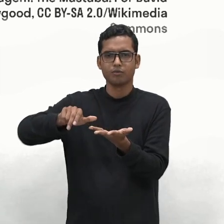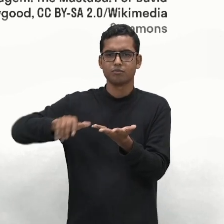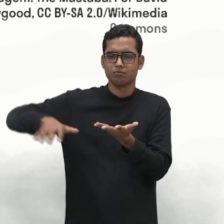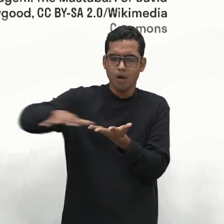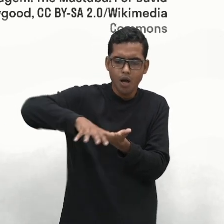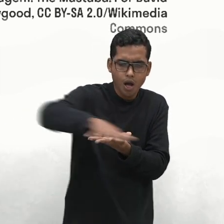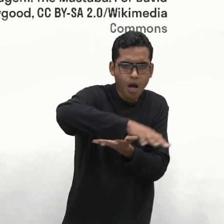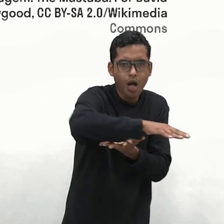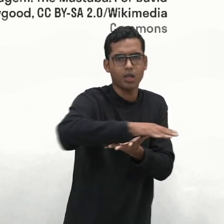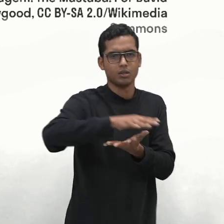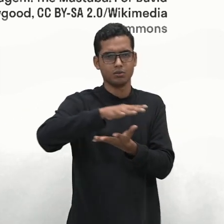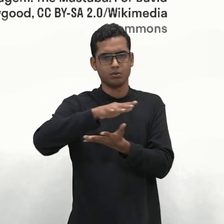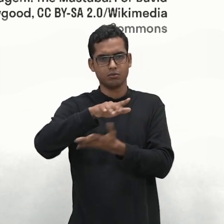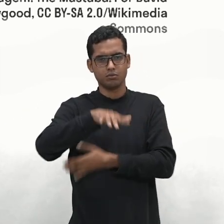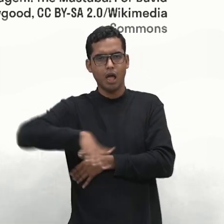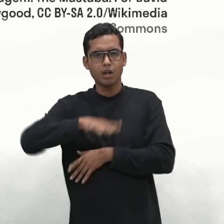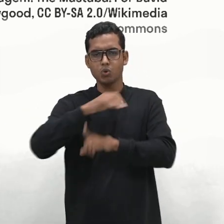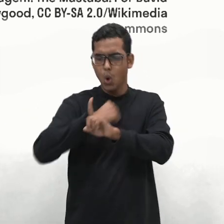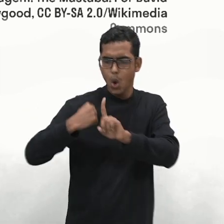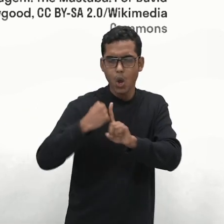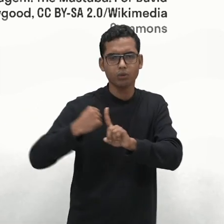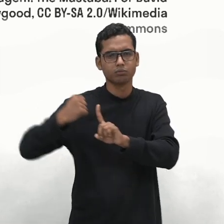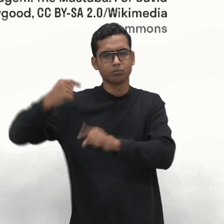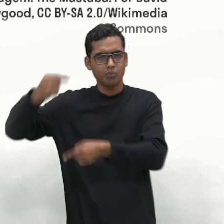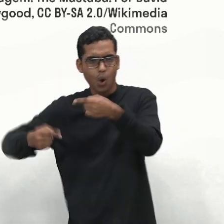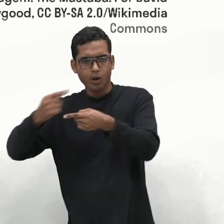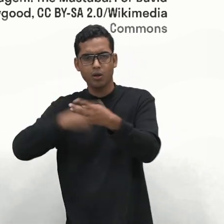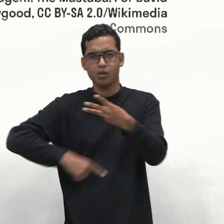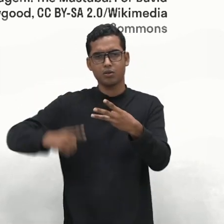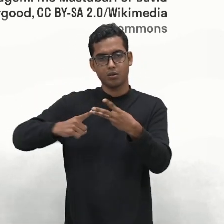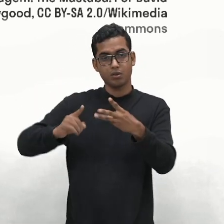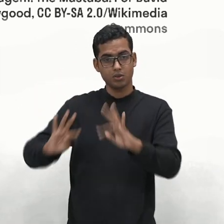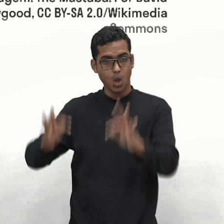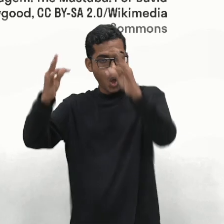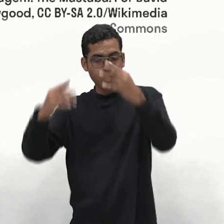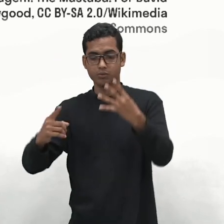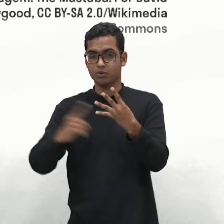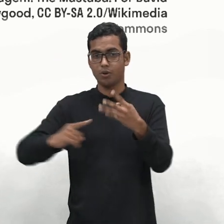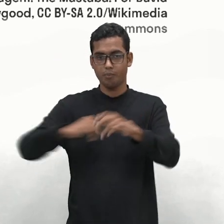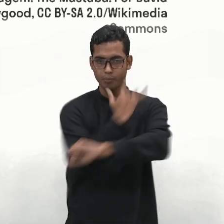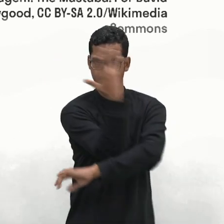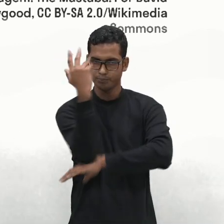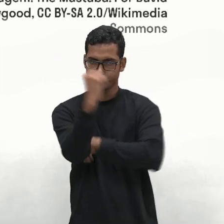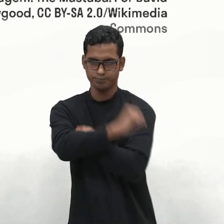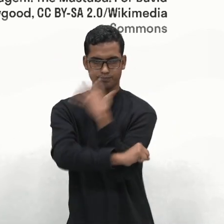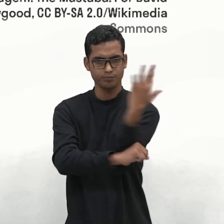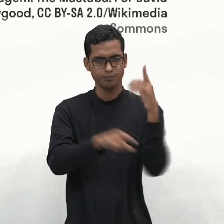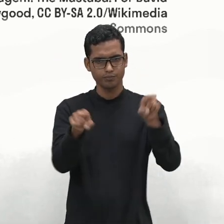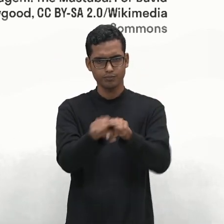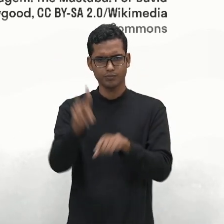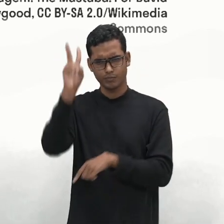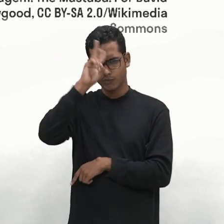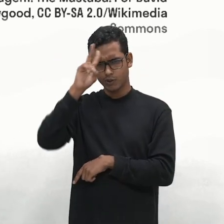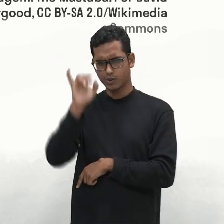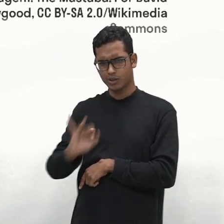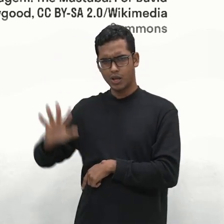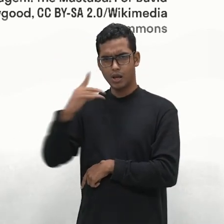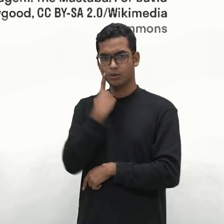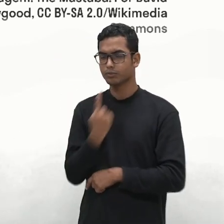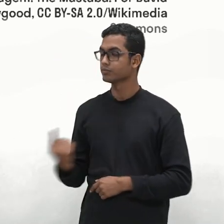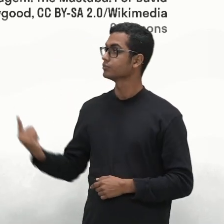e tecnológicas, e não a questão ambiental. Lembram dessa imagem que eu mostrei para vocês